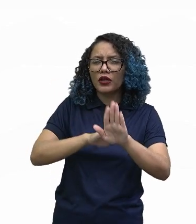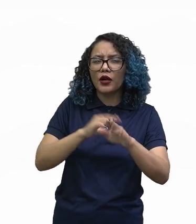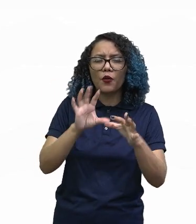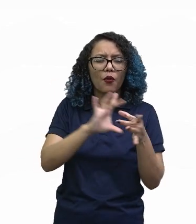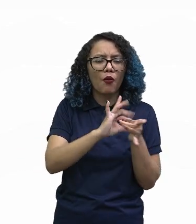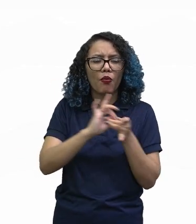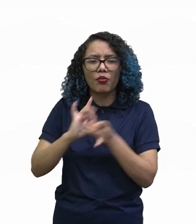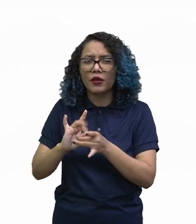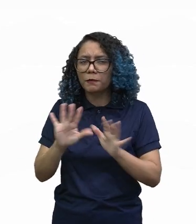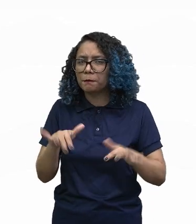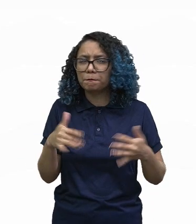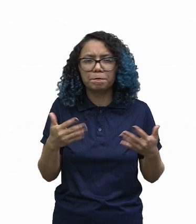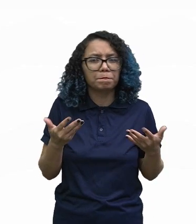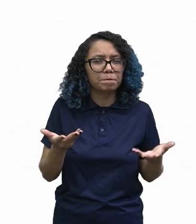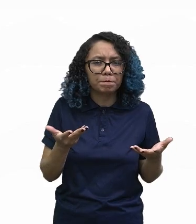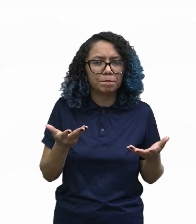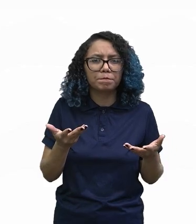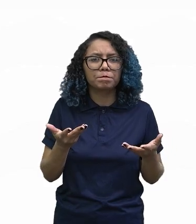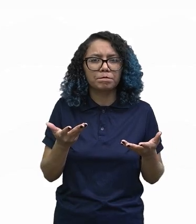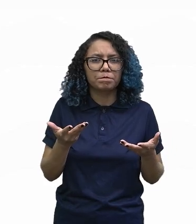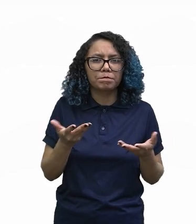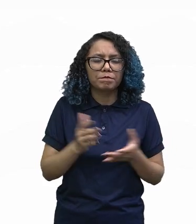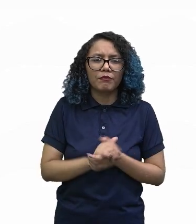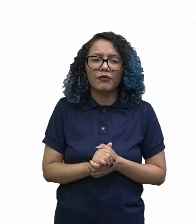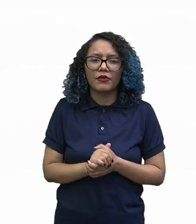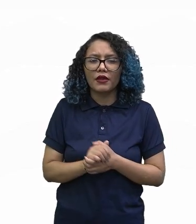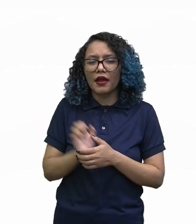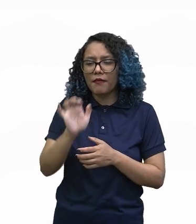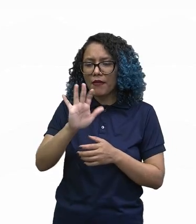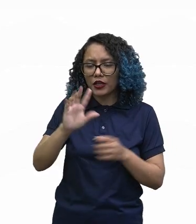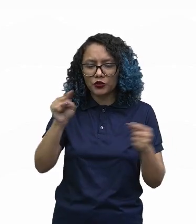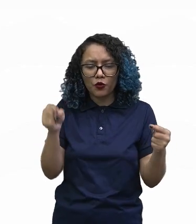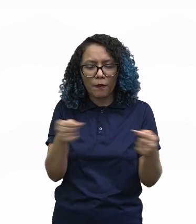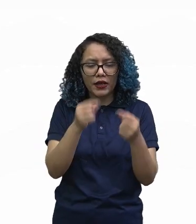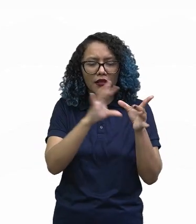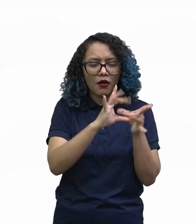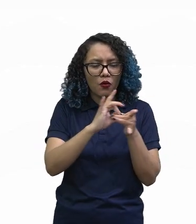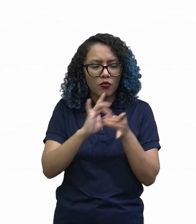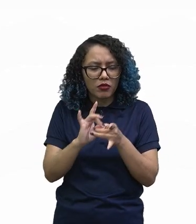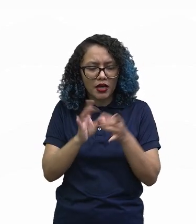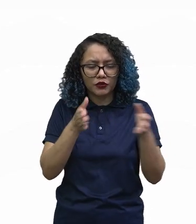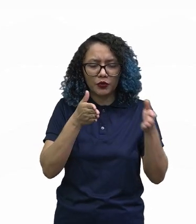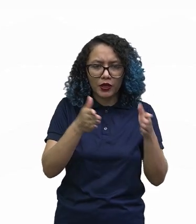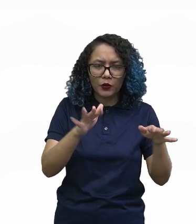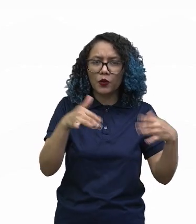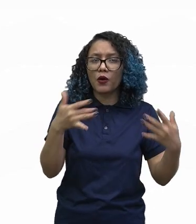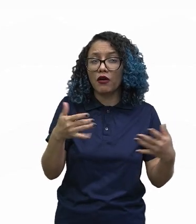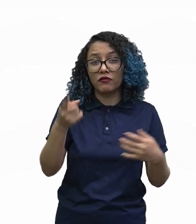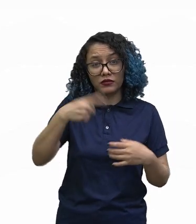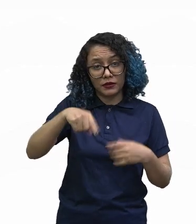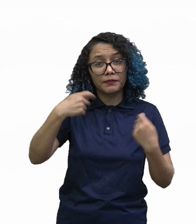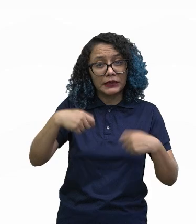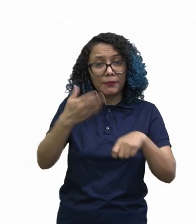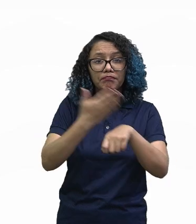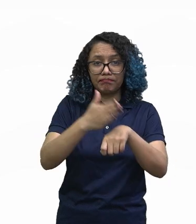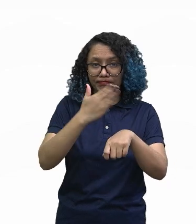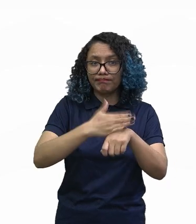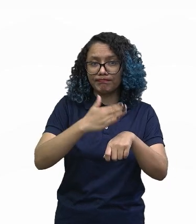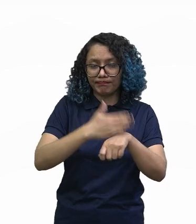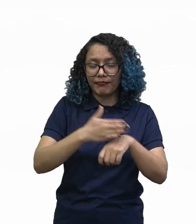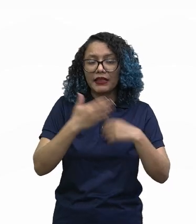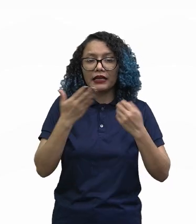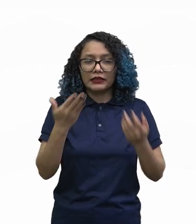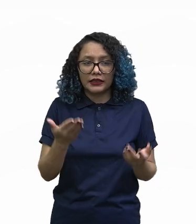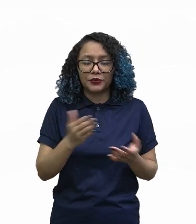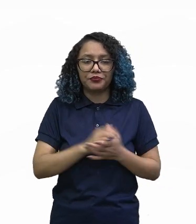contexto em que essa imagem está inserida. Então, essa habilidade é uma habilidade que você precisa treinar. E olha só,